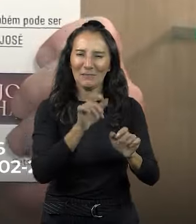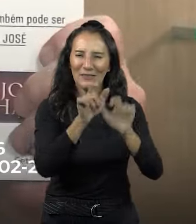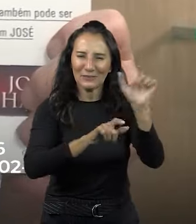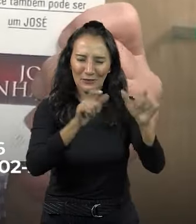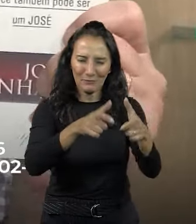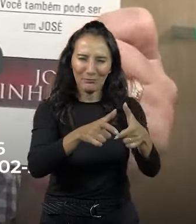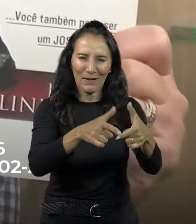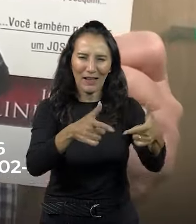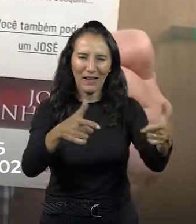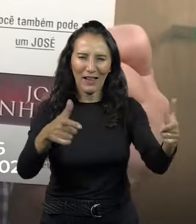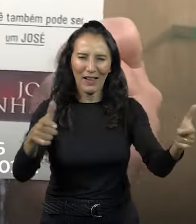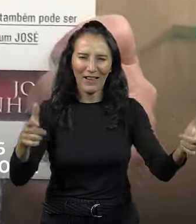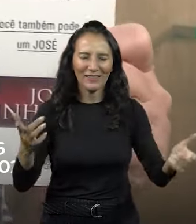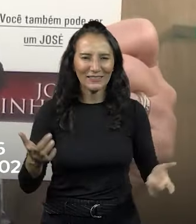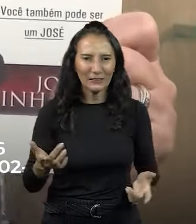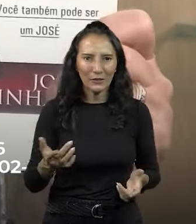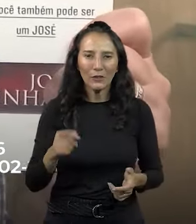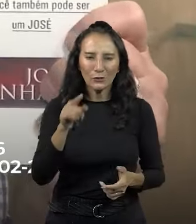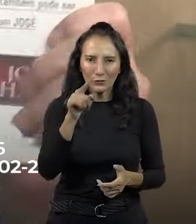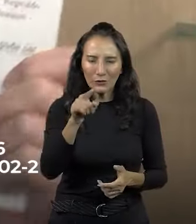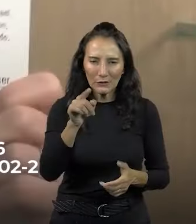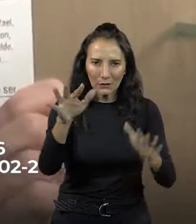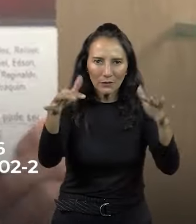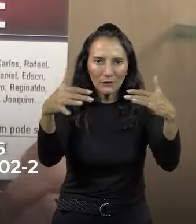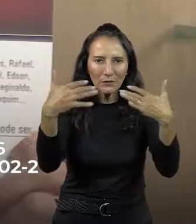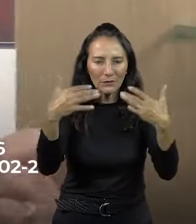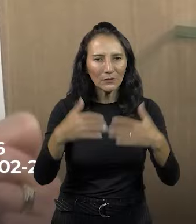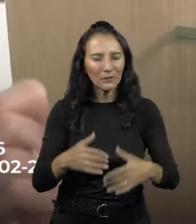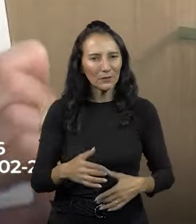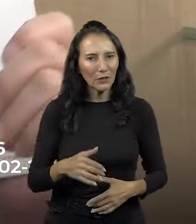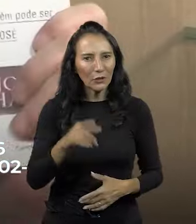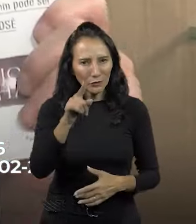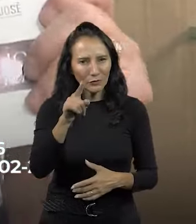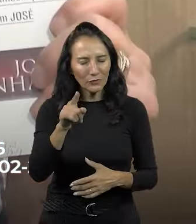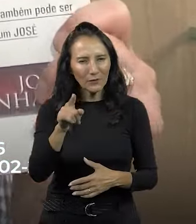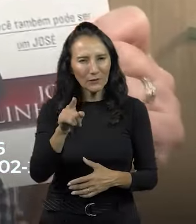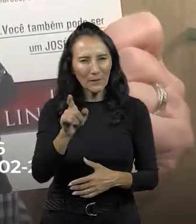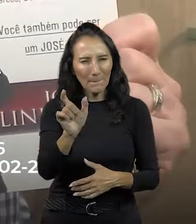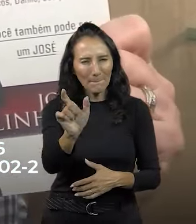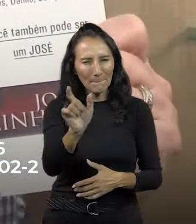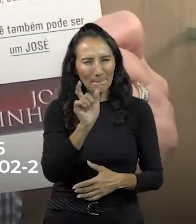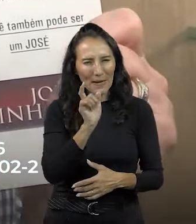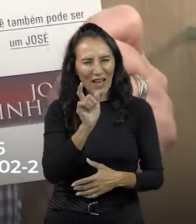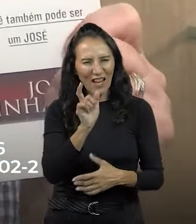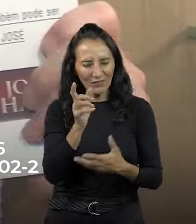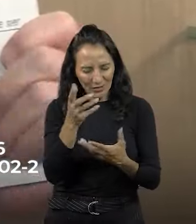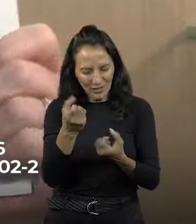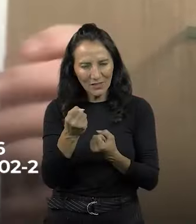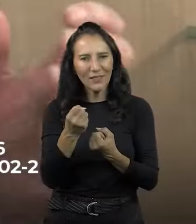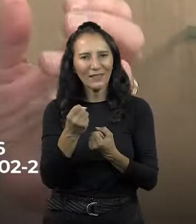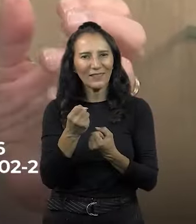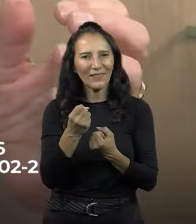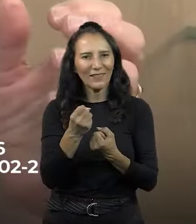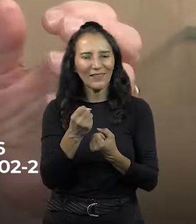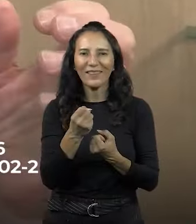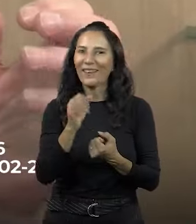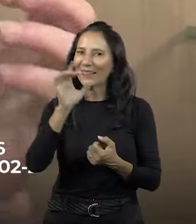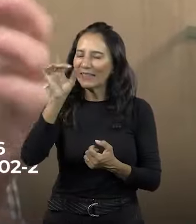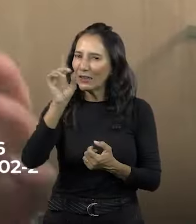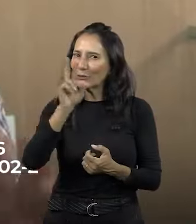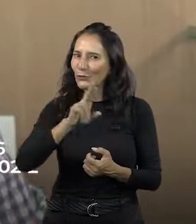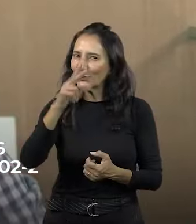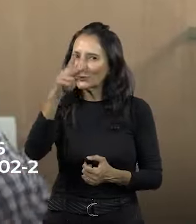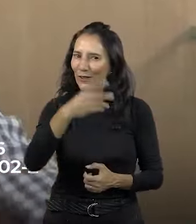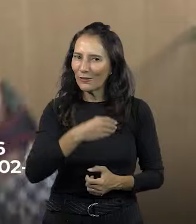está me ouvindo quando toma disso Deus te coloca em Pontos estratégicos você não viu aí Caminhando com o